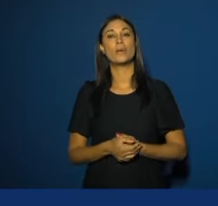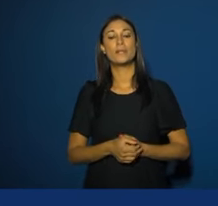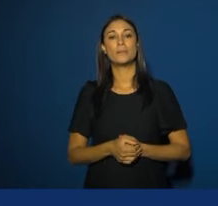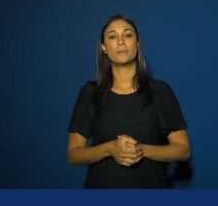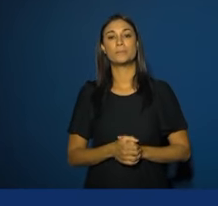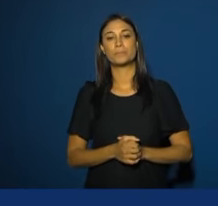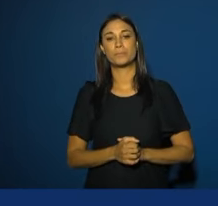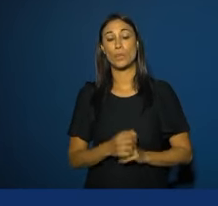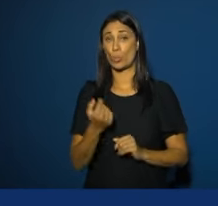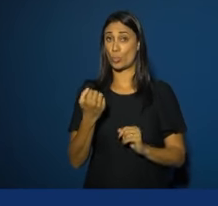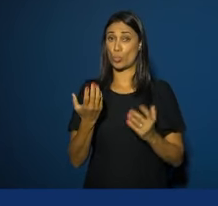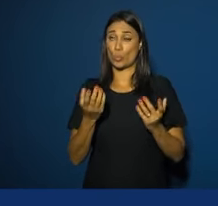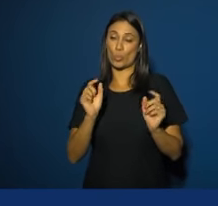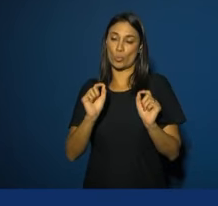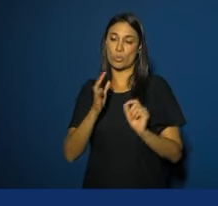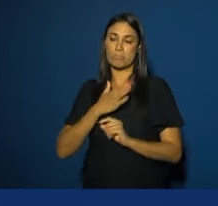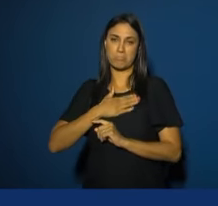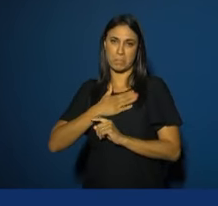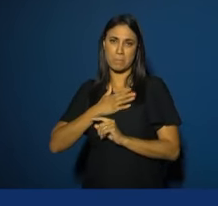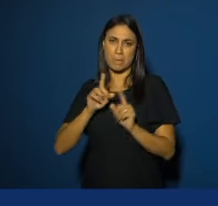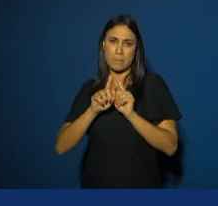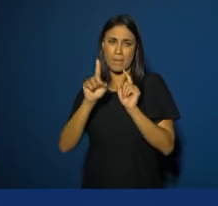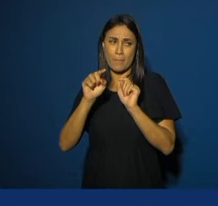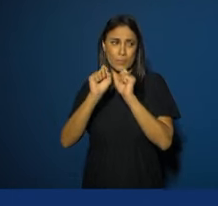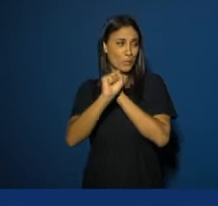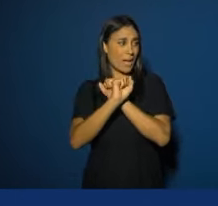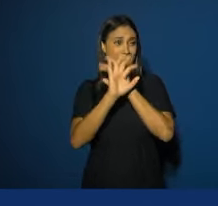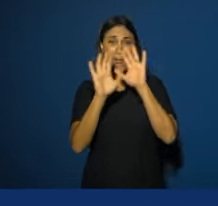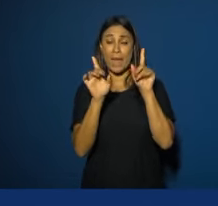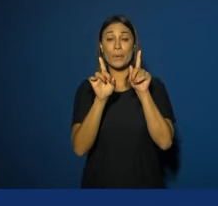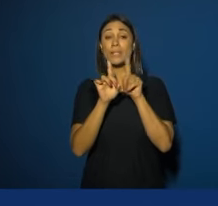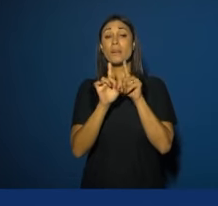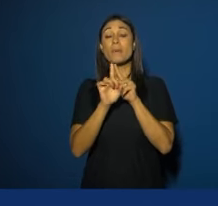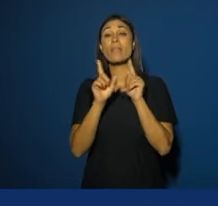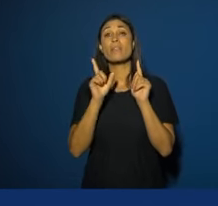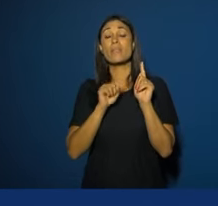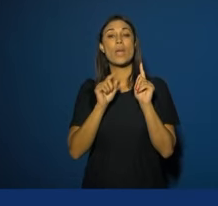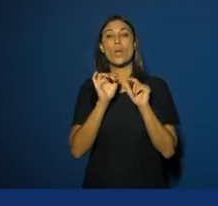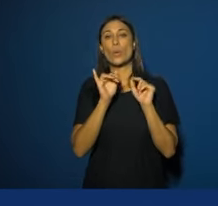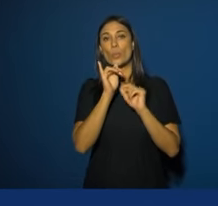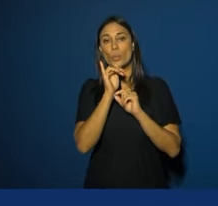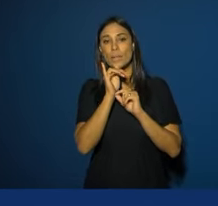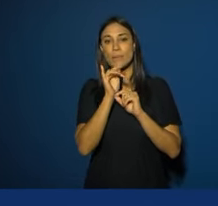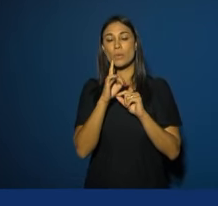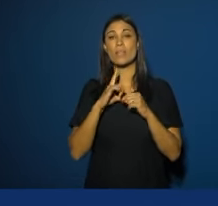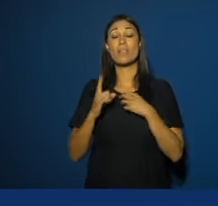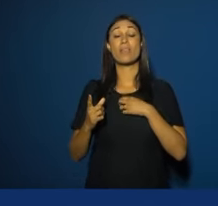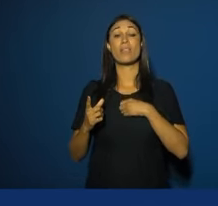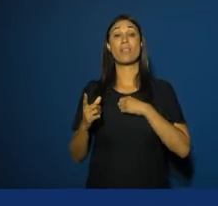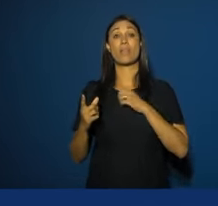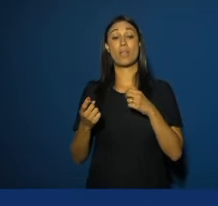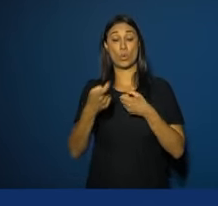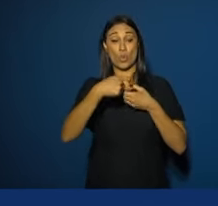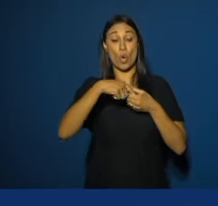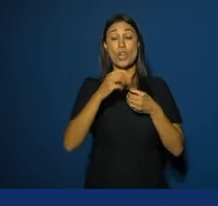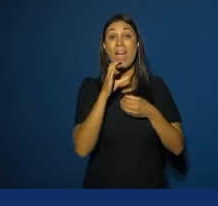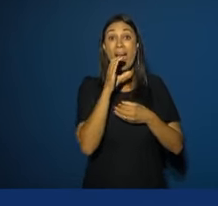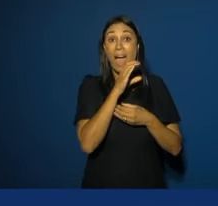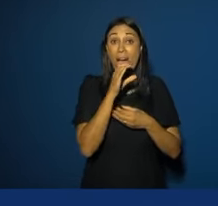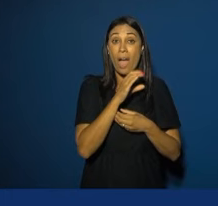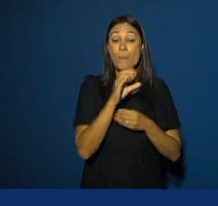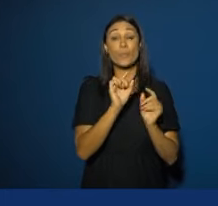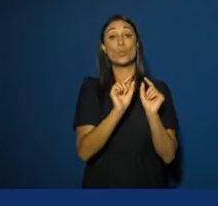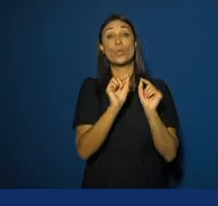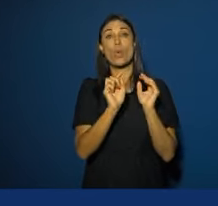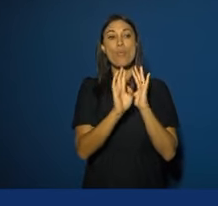que o que para mim realmente é muito claro que esse um investimento no Brasil que retorna rapidamente